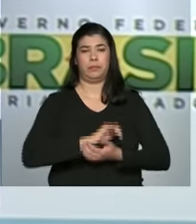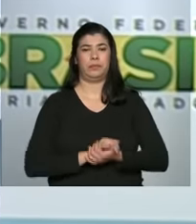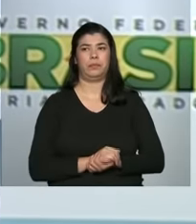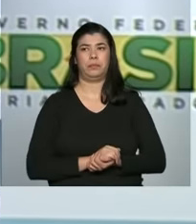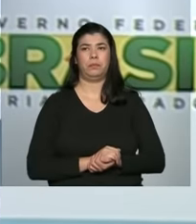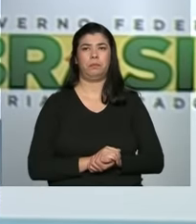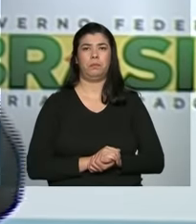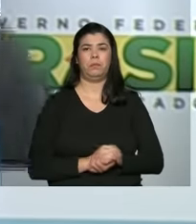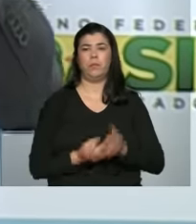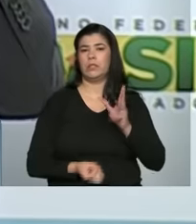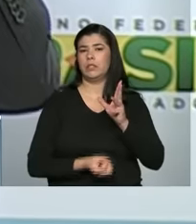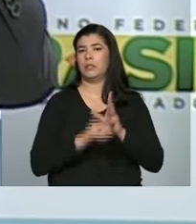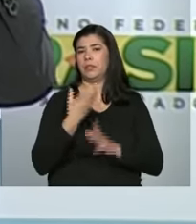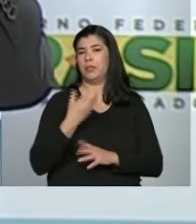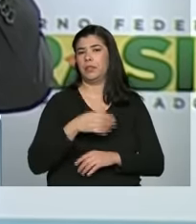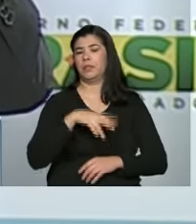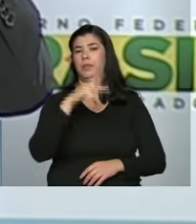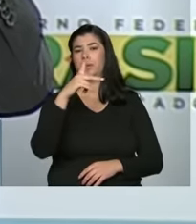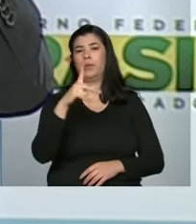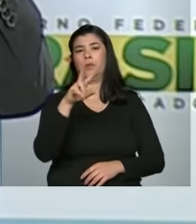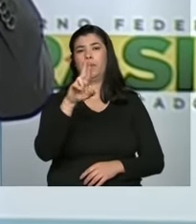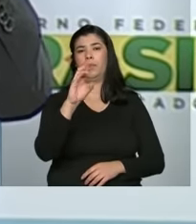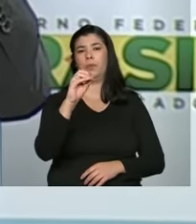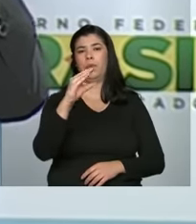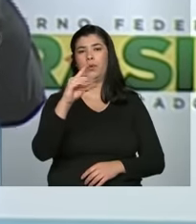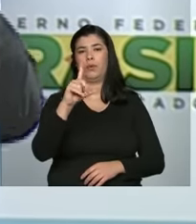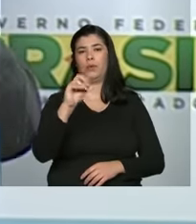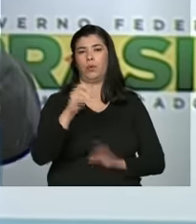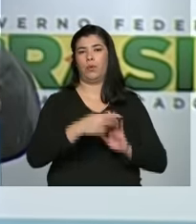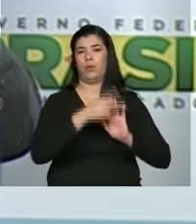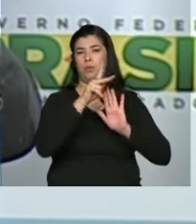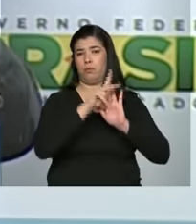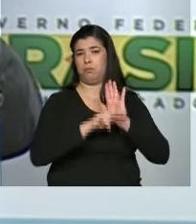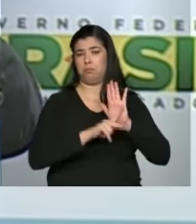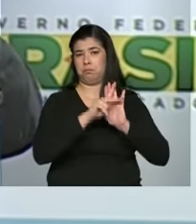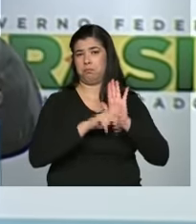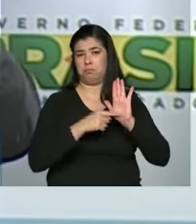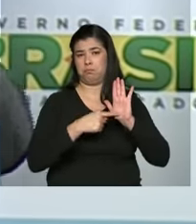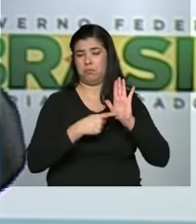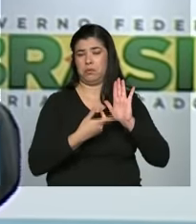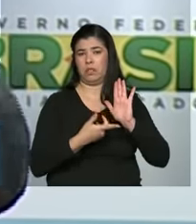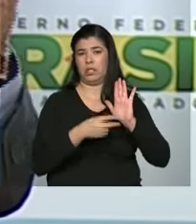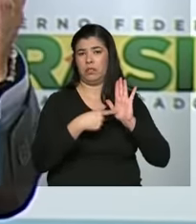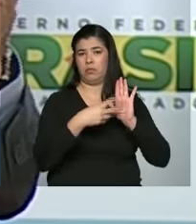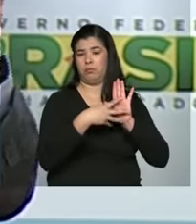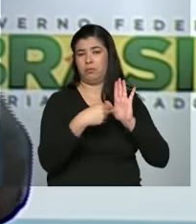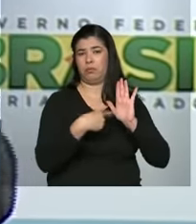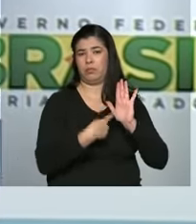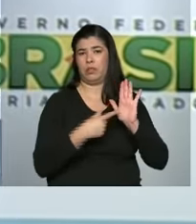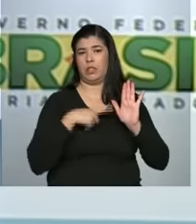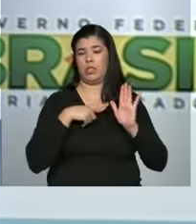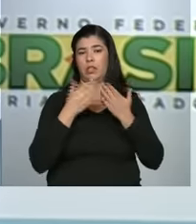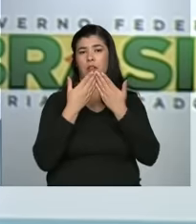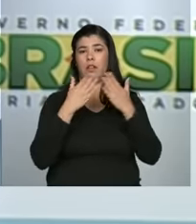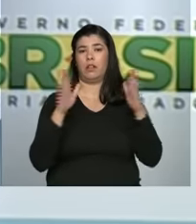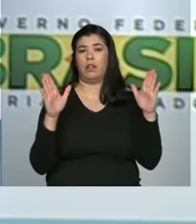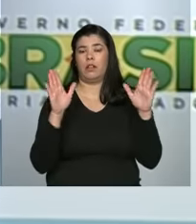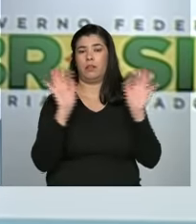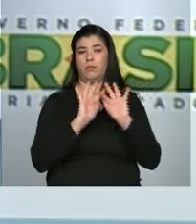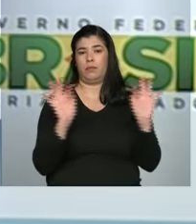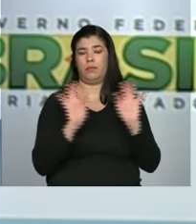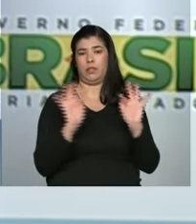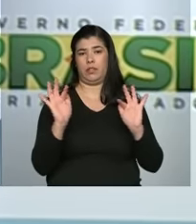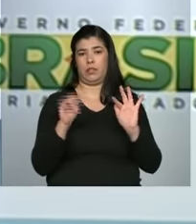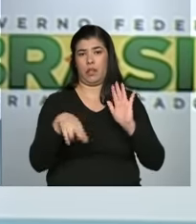protocolo o protocolo ele tem um caráter muito mais indicativo um pouco mais aberto as normas de